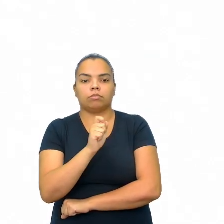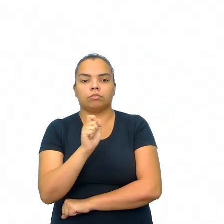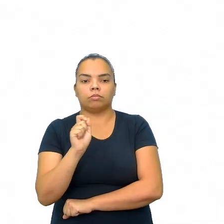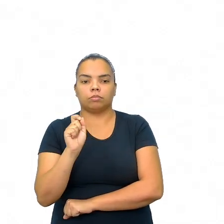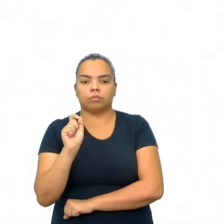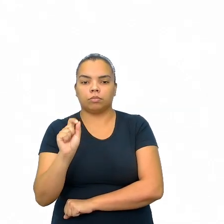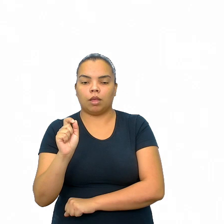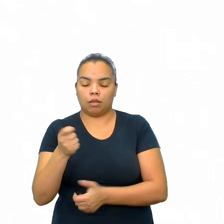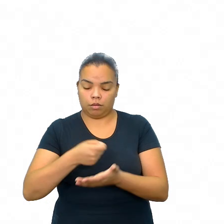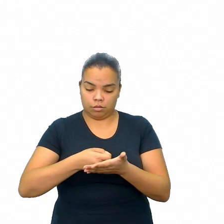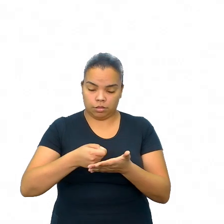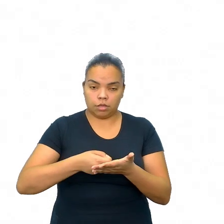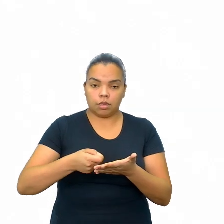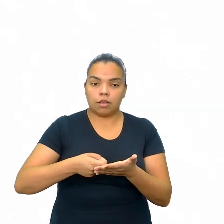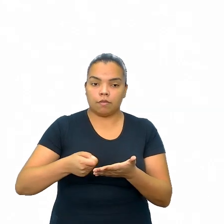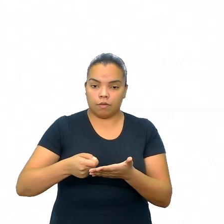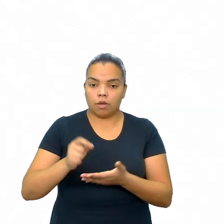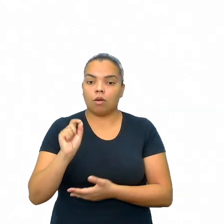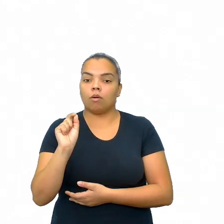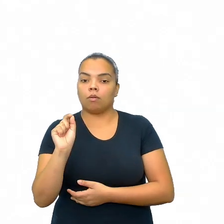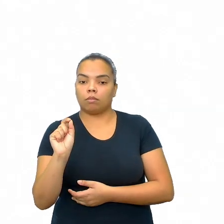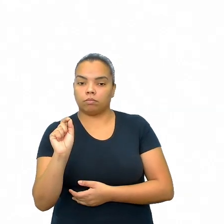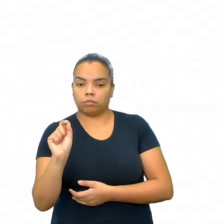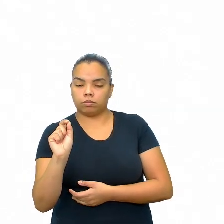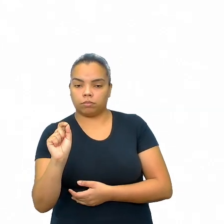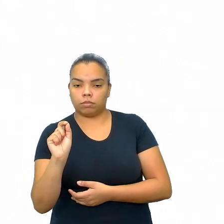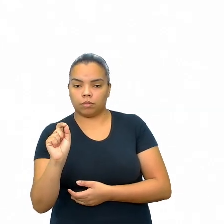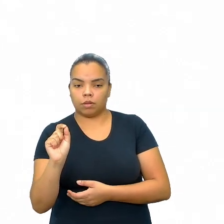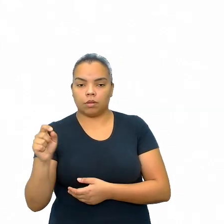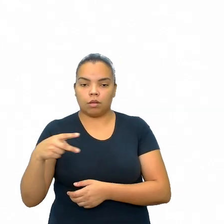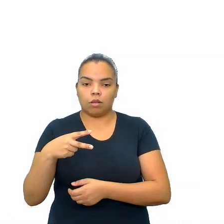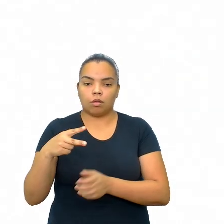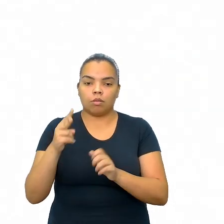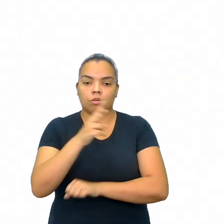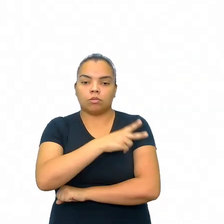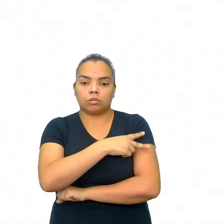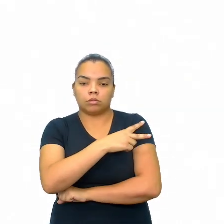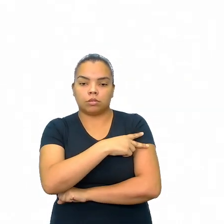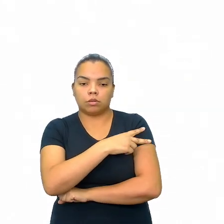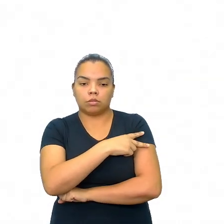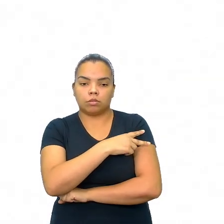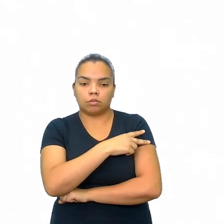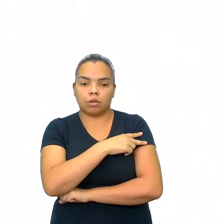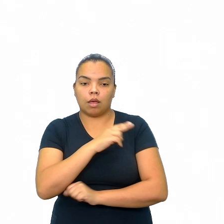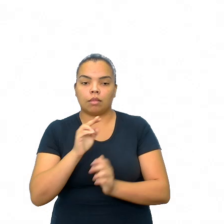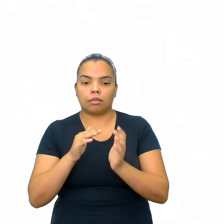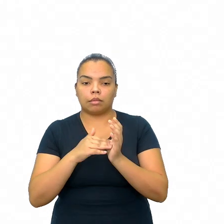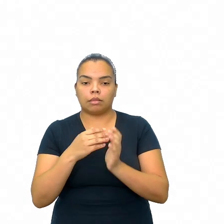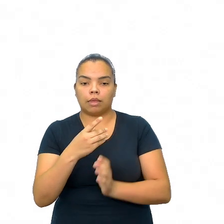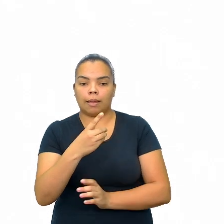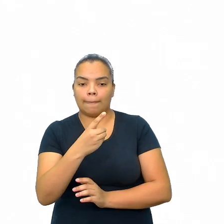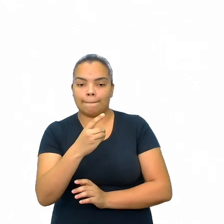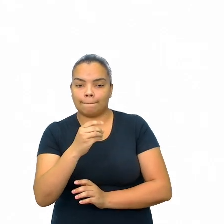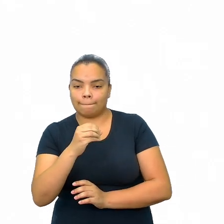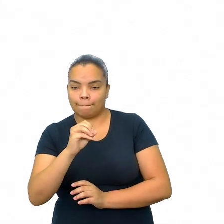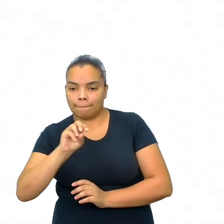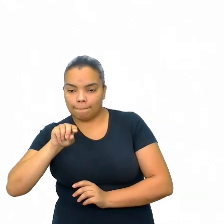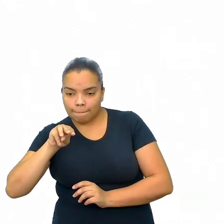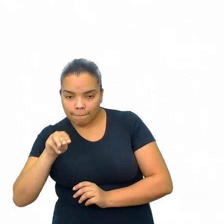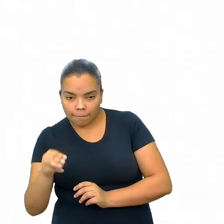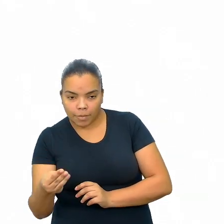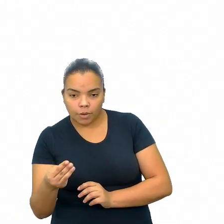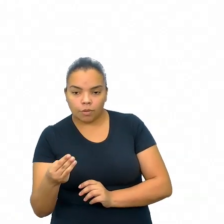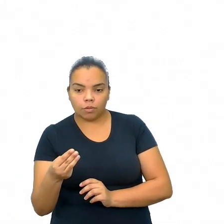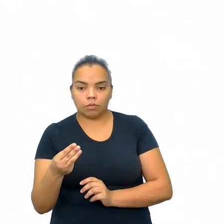convencionalmente pelo menos até 100. No segundo, até 1000. No terceiro, utilizar a ordem de milhar, que é a